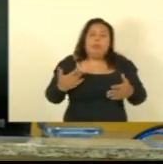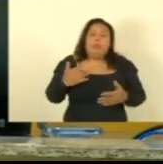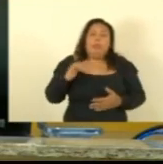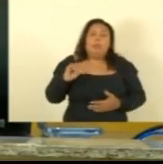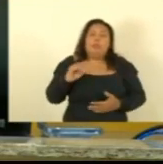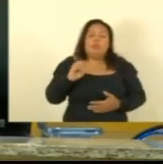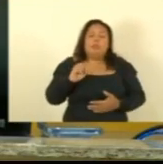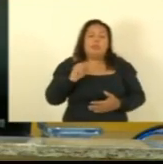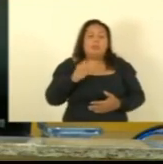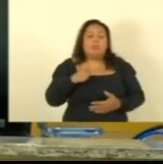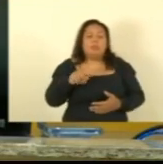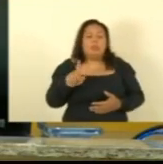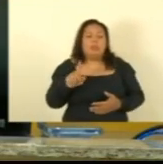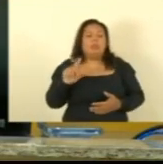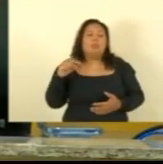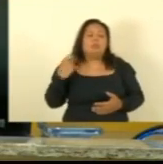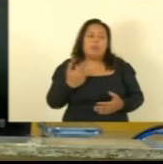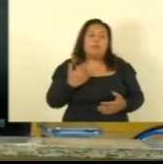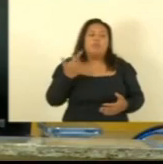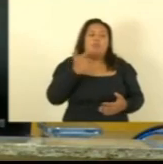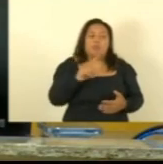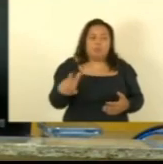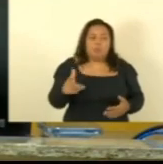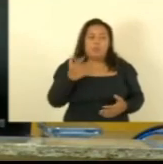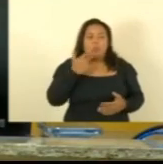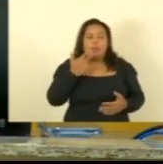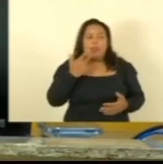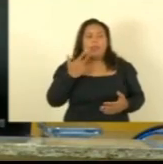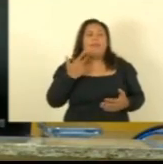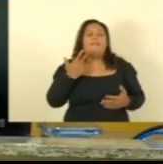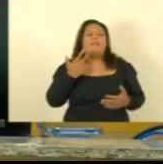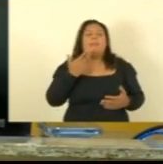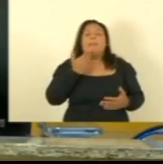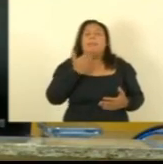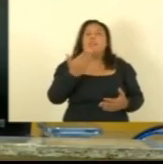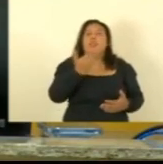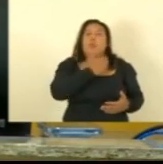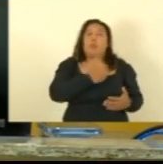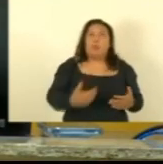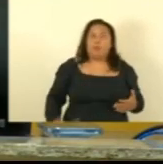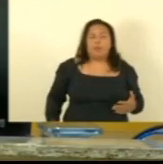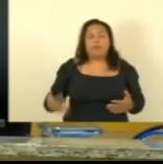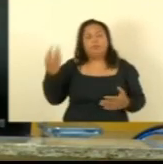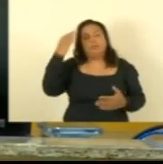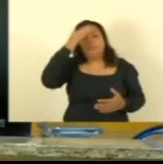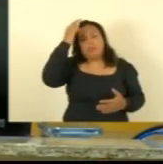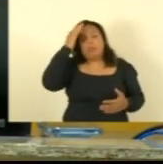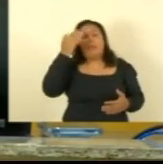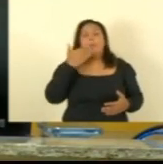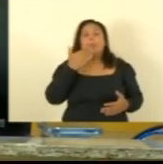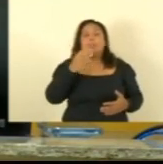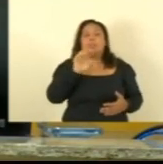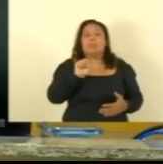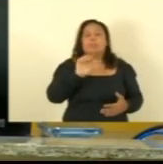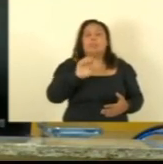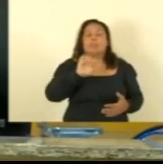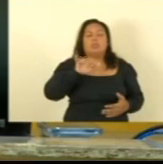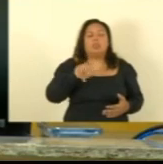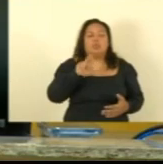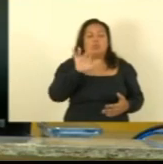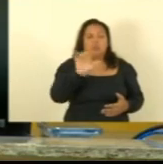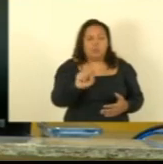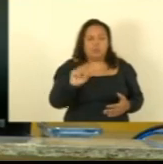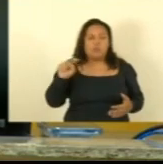Esmeraldo, nós gostaríamos, mais uma vez, conclamar ao governo do Estado uma atenção especial com relação a SEJUS. Nós estamos